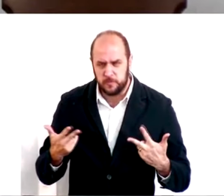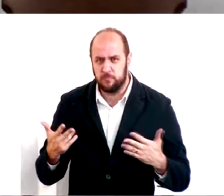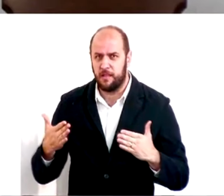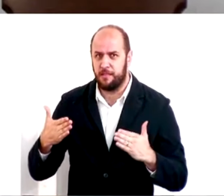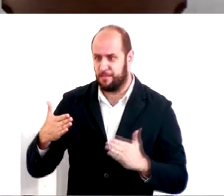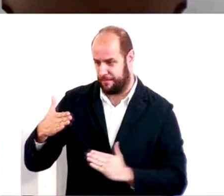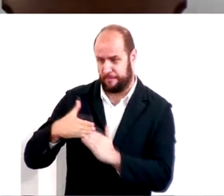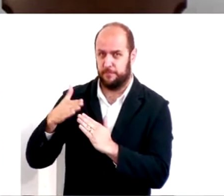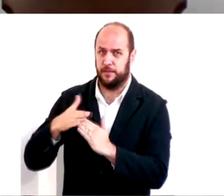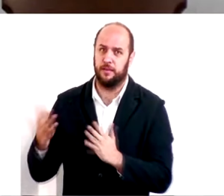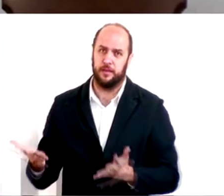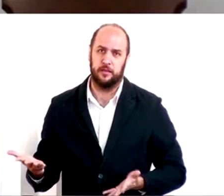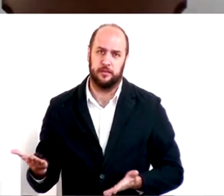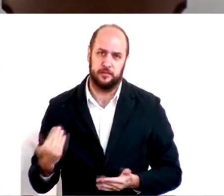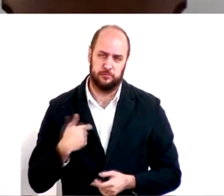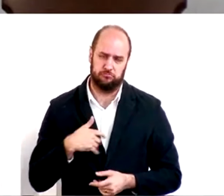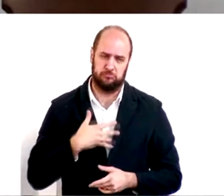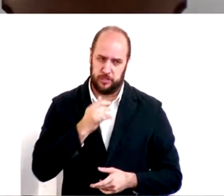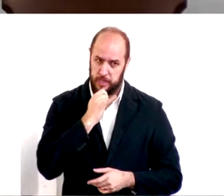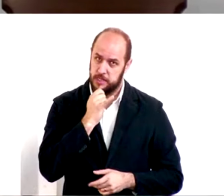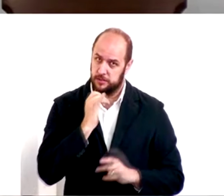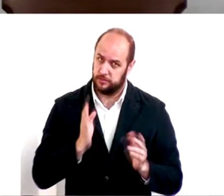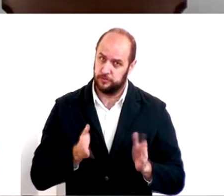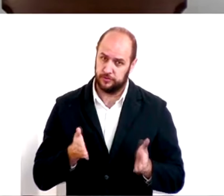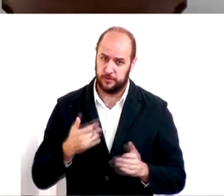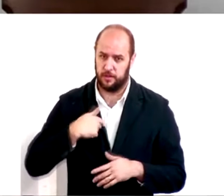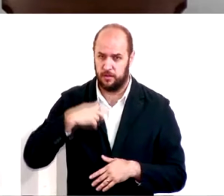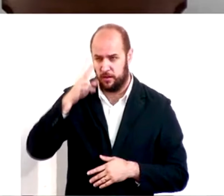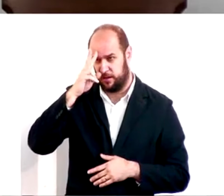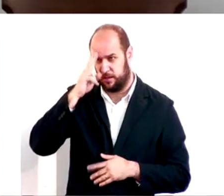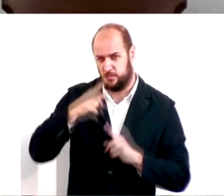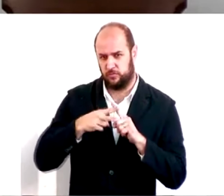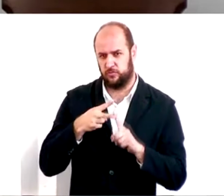temos exemplos assim, dois pelo menos eu me lembro aqui.